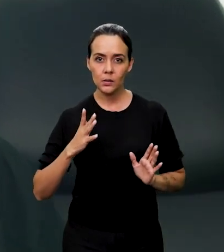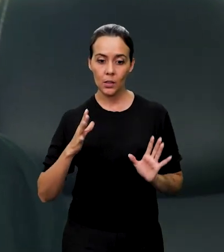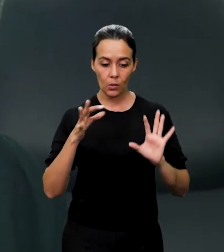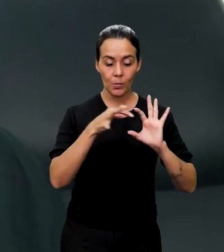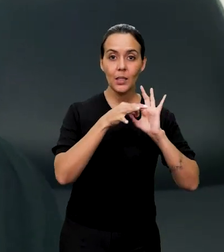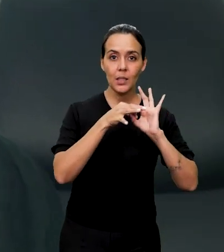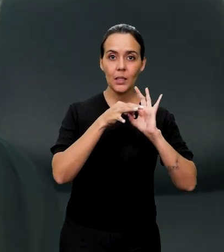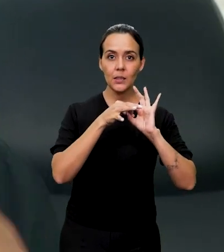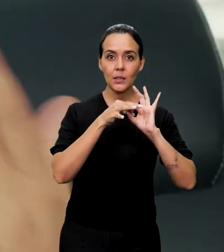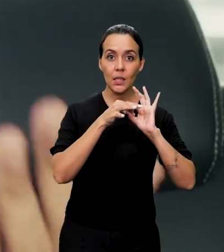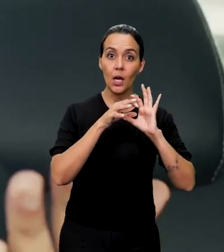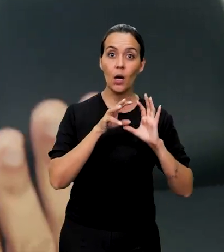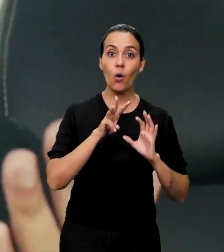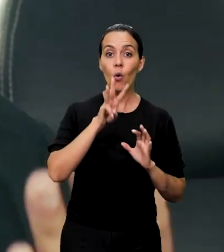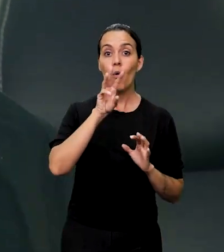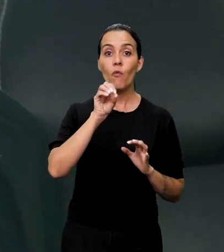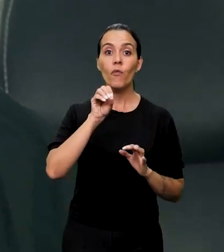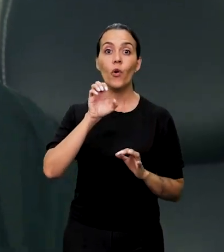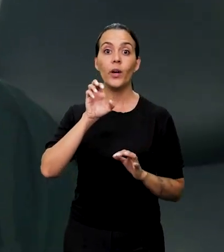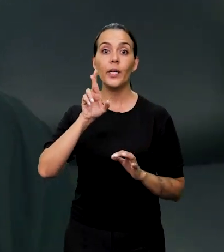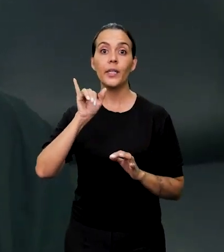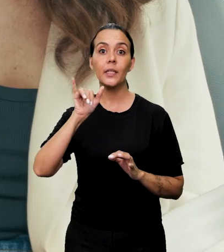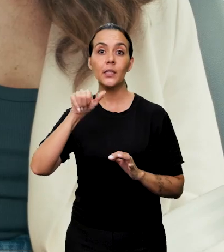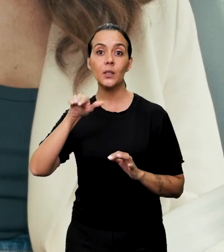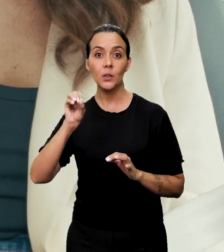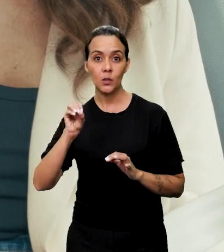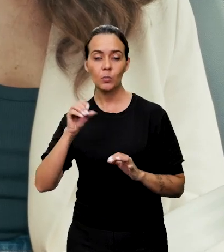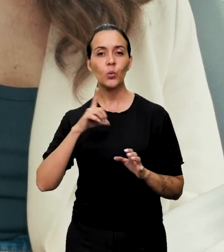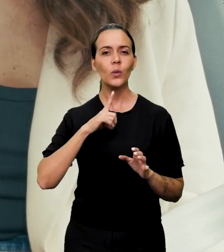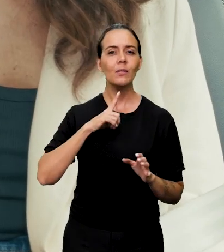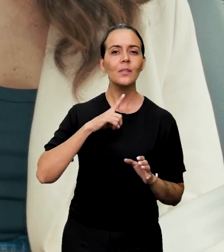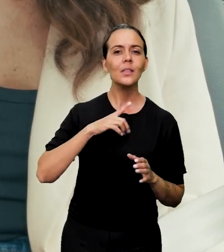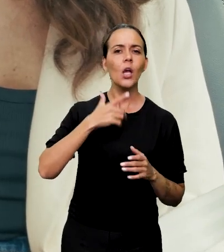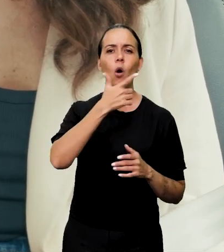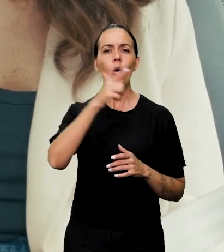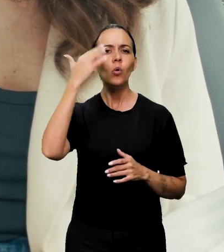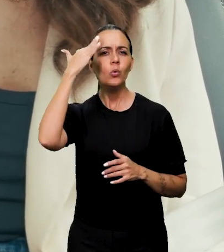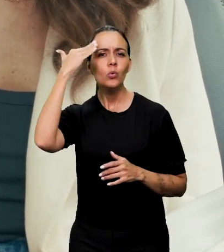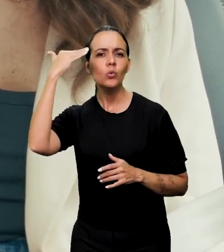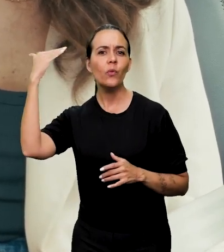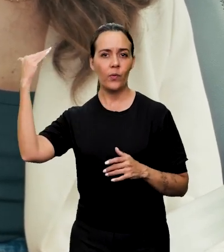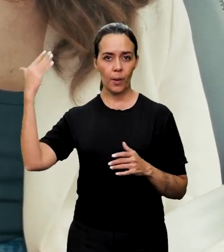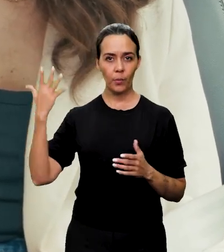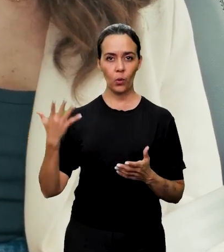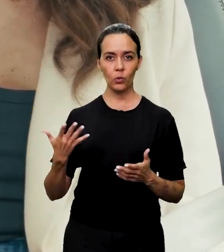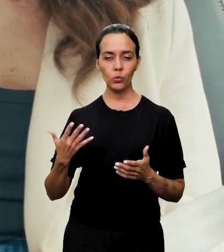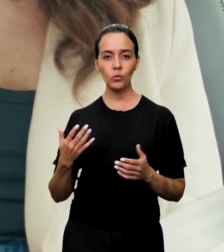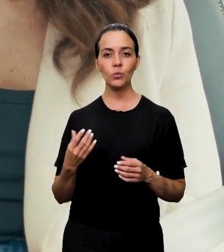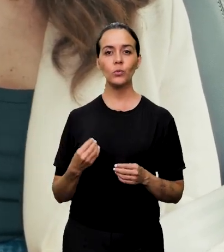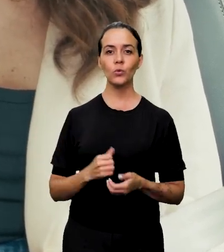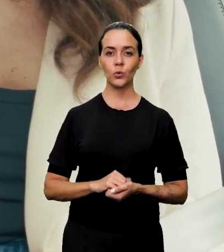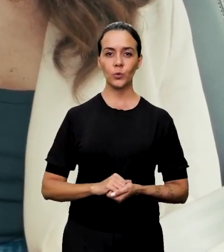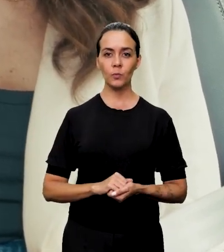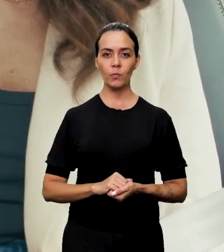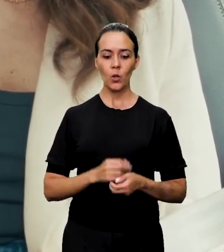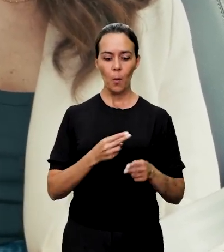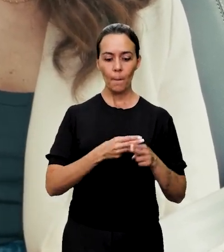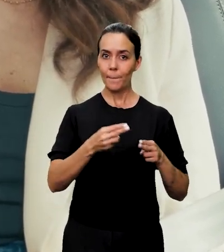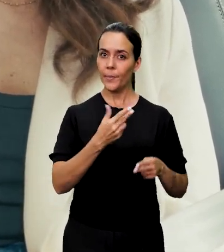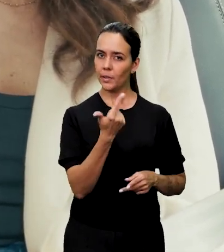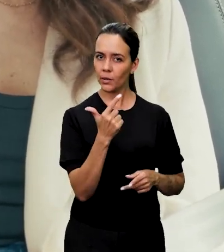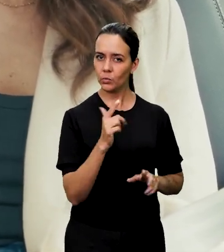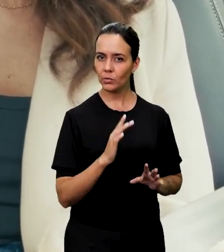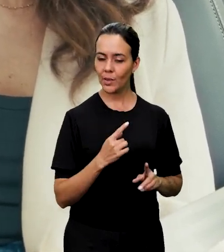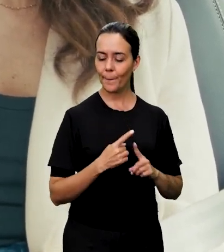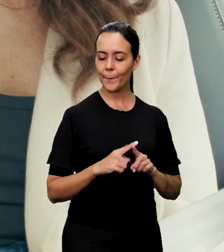ligada ao voyeurismo. Totalmente. E eu acho que é bacana também o Marlon Brando, Gesticula. ou, né, essas figuras que, enfim, não estão ali